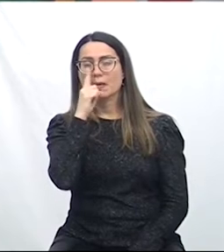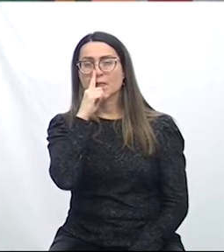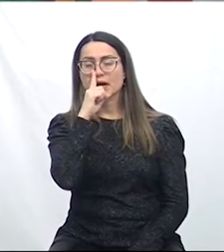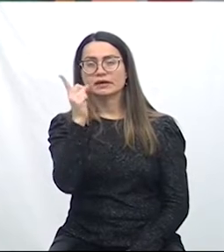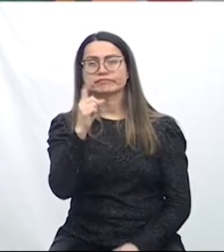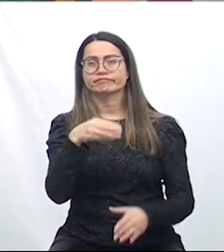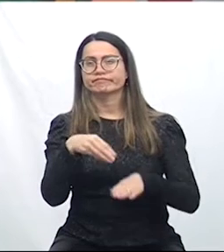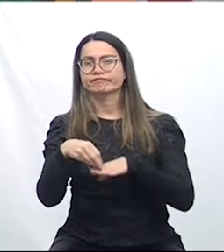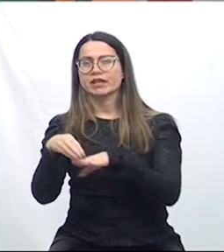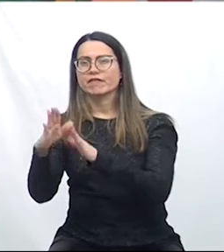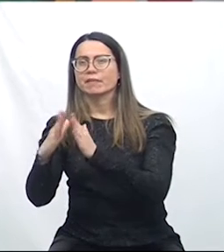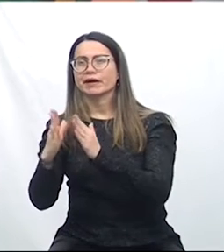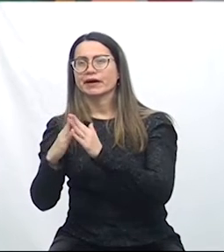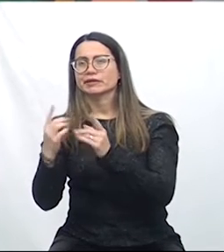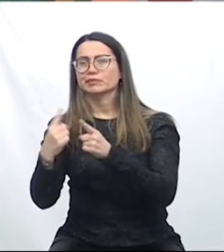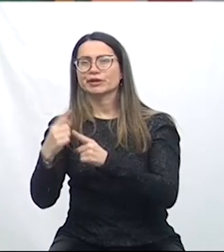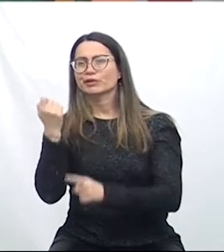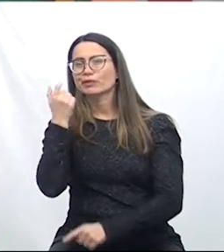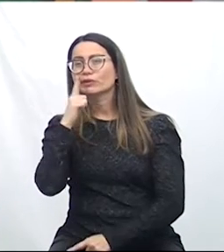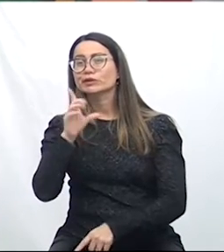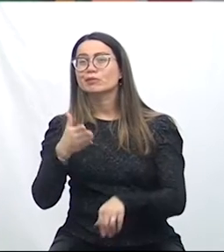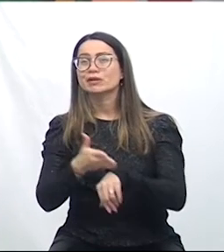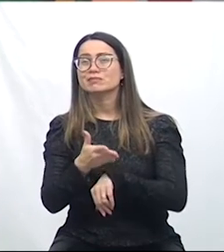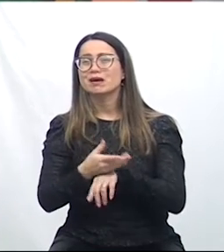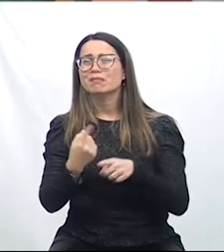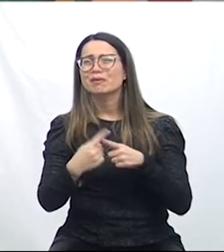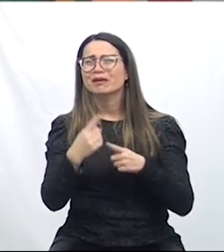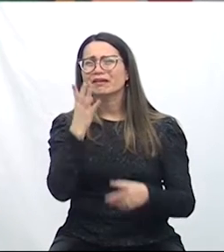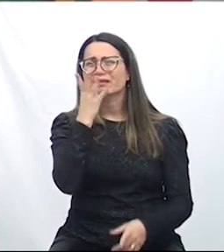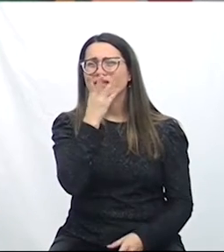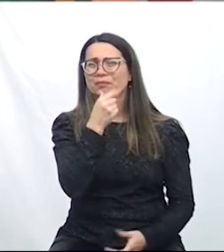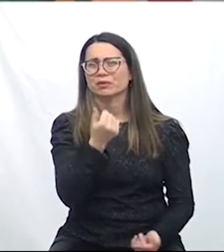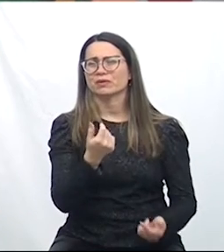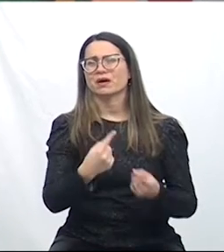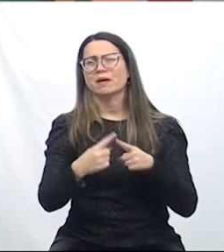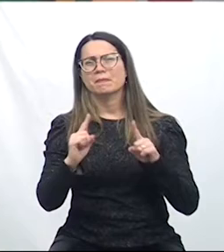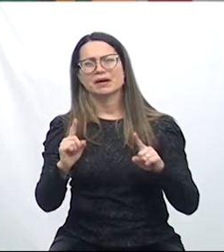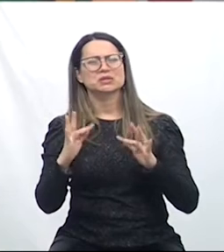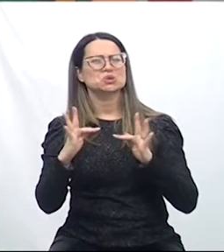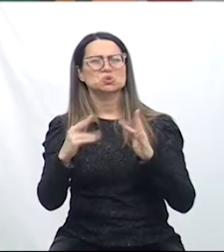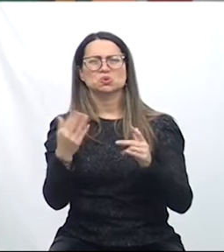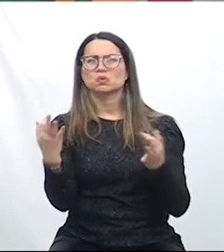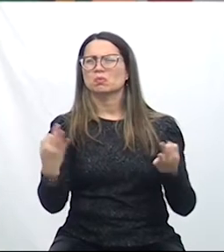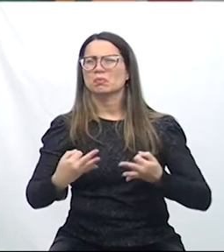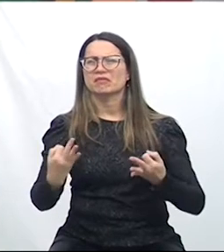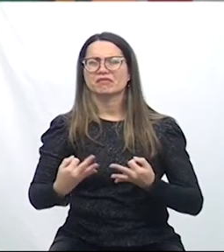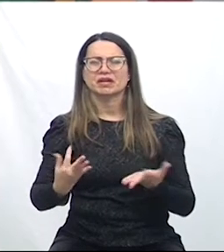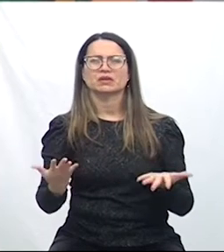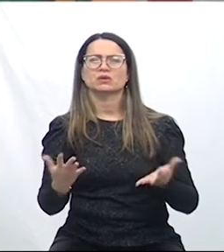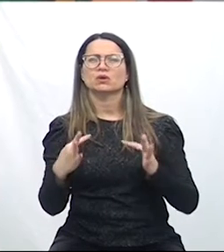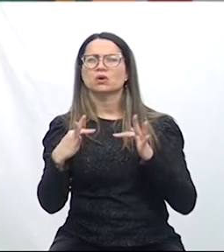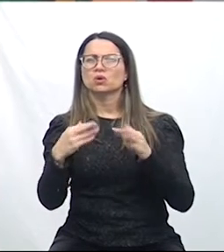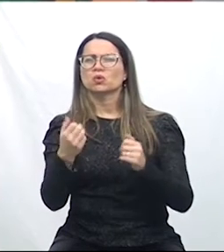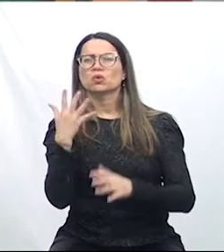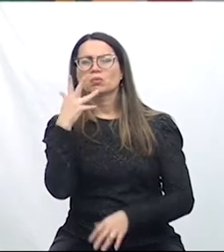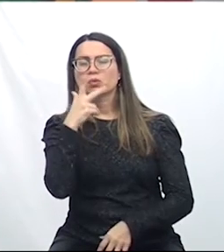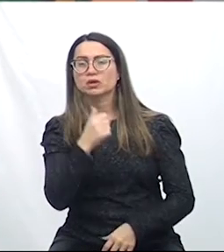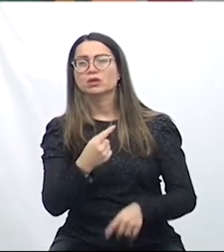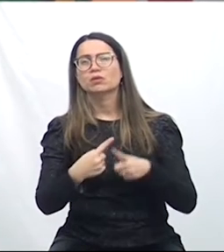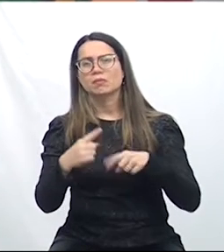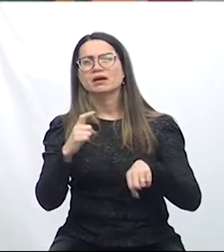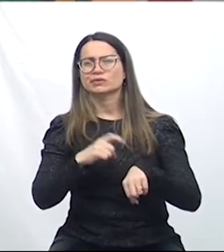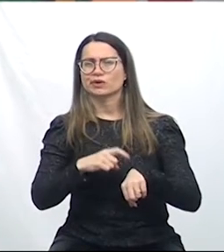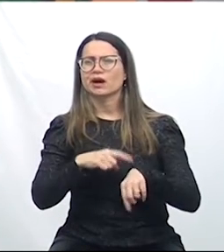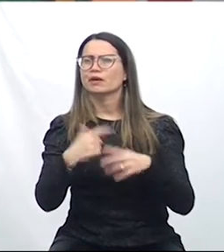casa porque não conseguiram participar pela demora. No demais, tudo perfeito, tudo muito bonito, mas o horário é uma questão que deve ser,